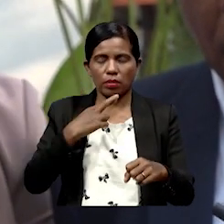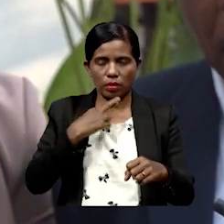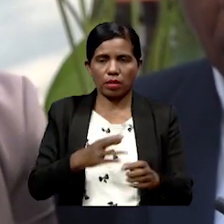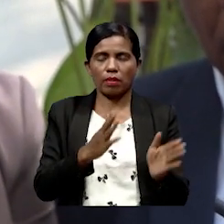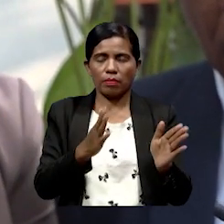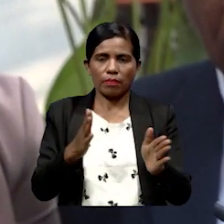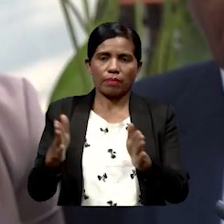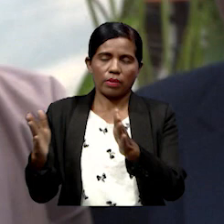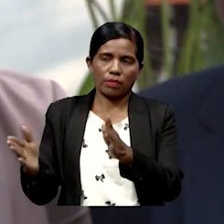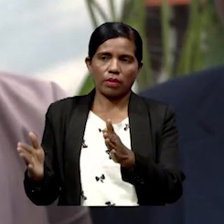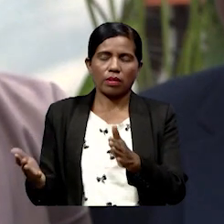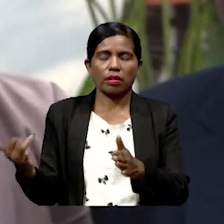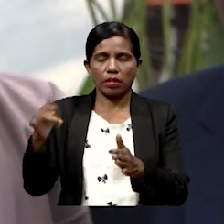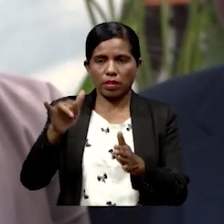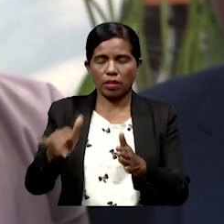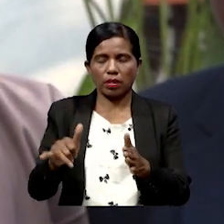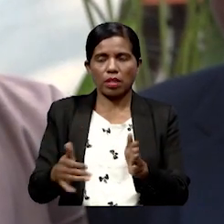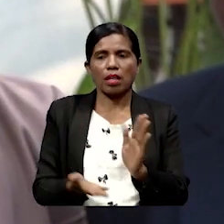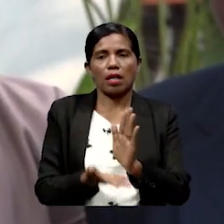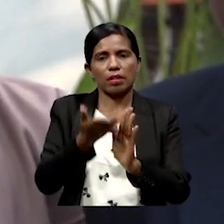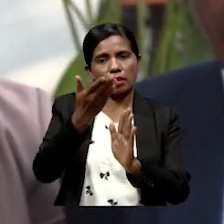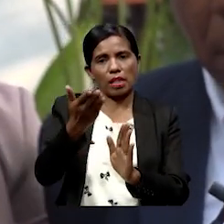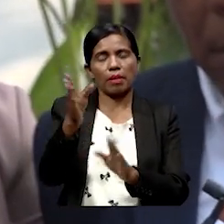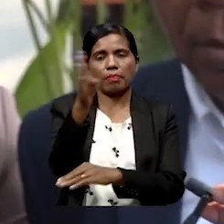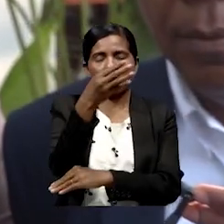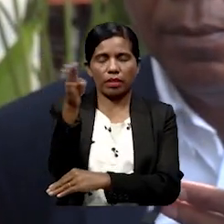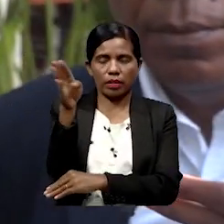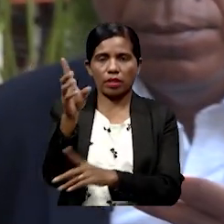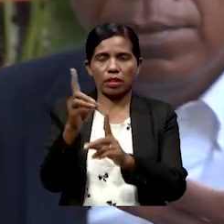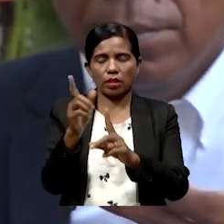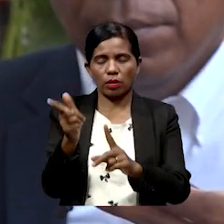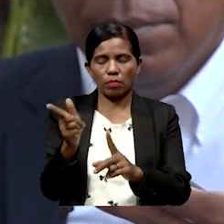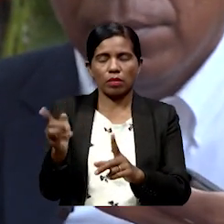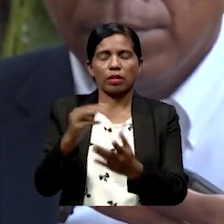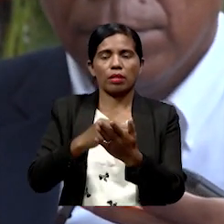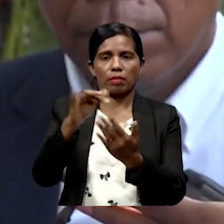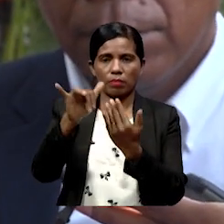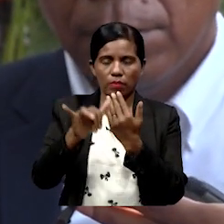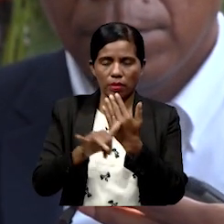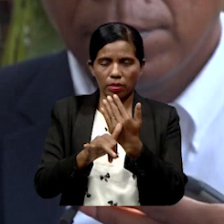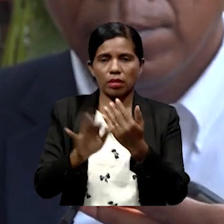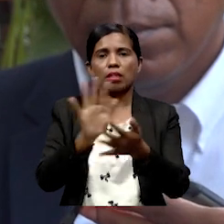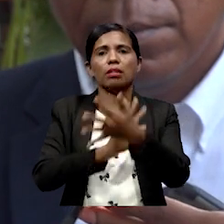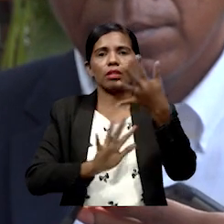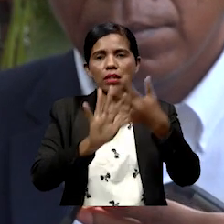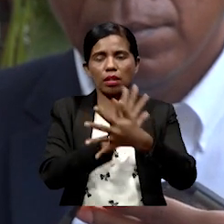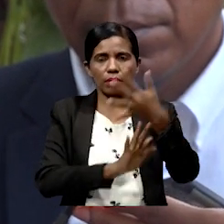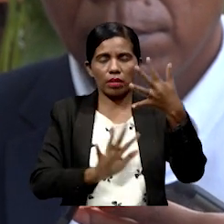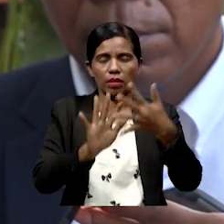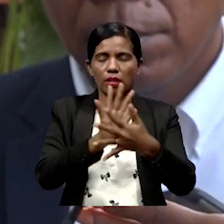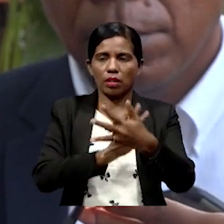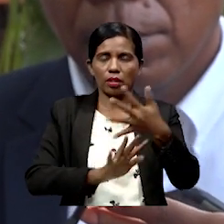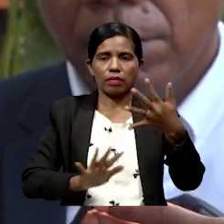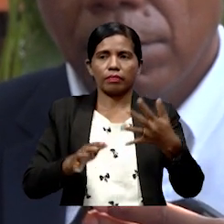preparativos para a cerimônia ISAR no área de bandeira. E dia 20 de maio, a cerimônia que comemora